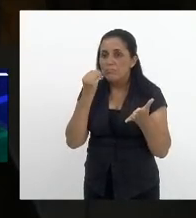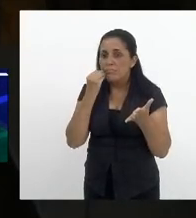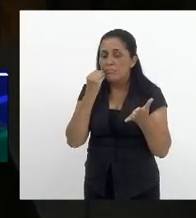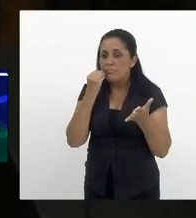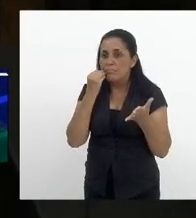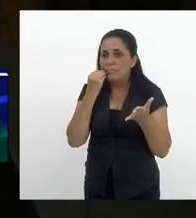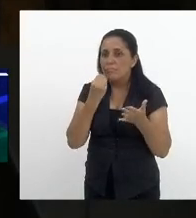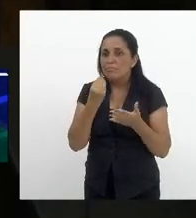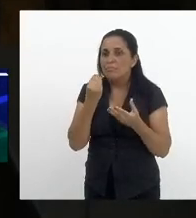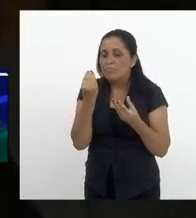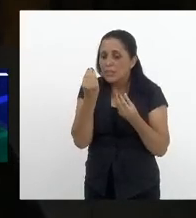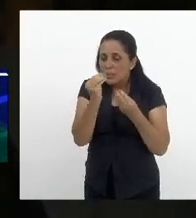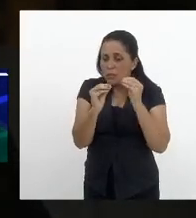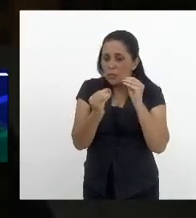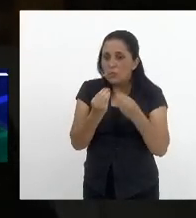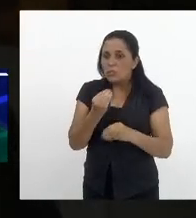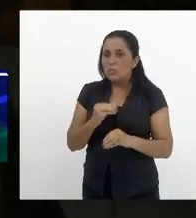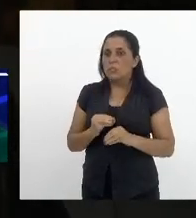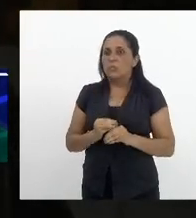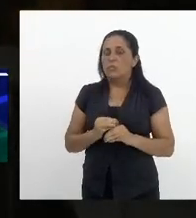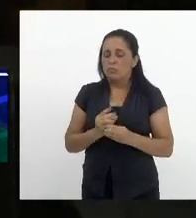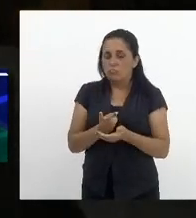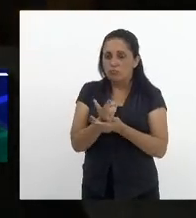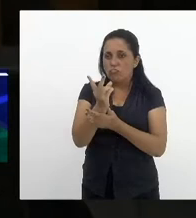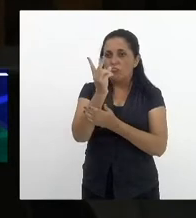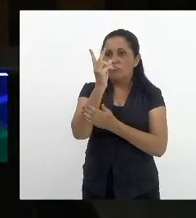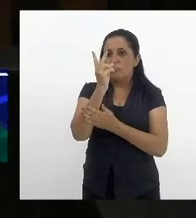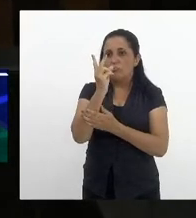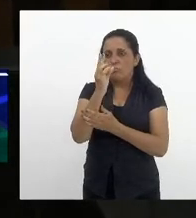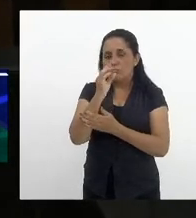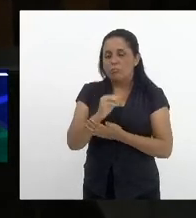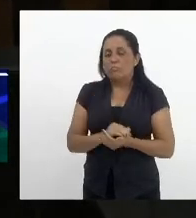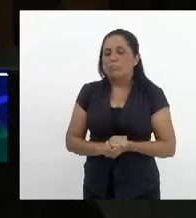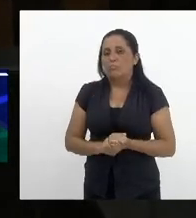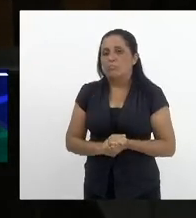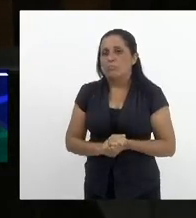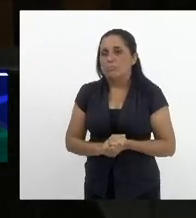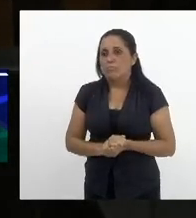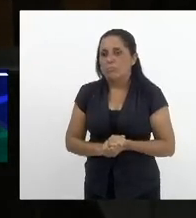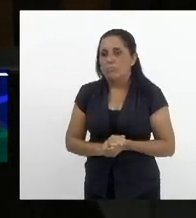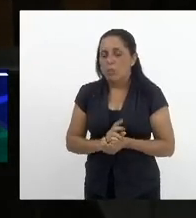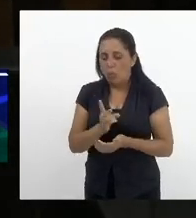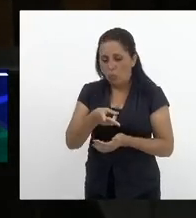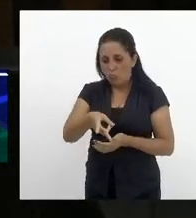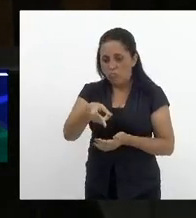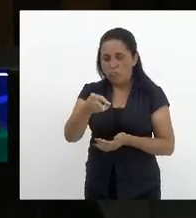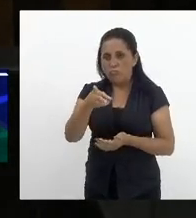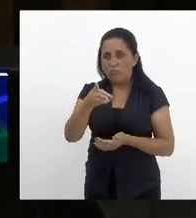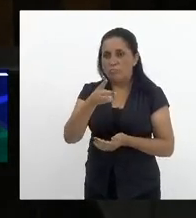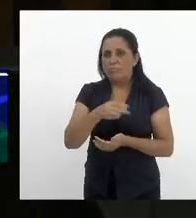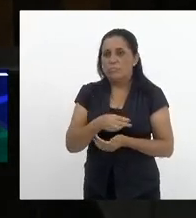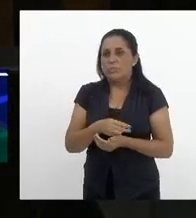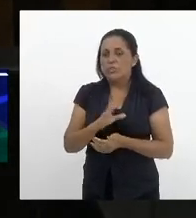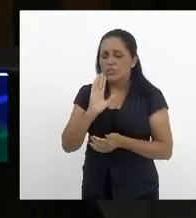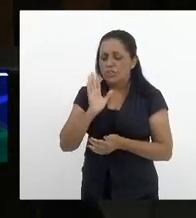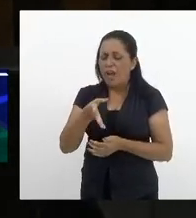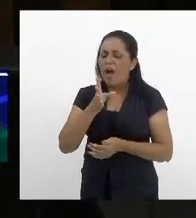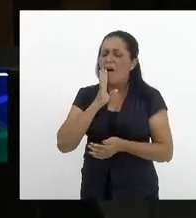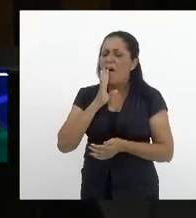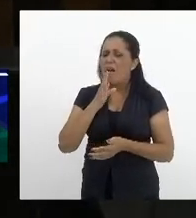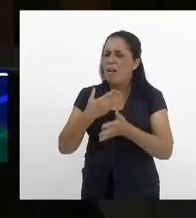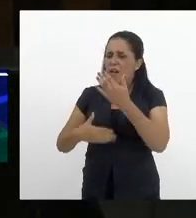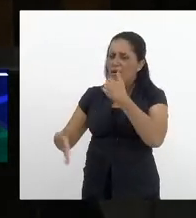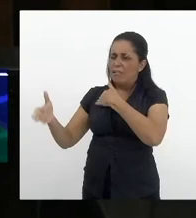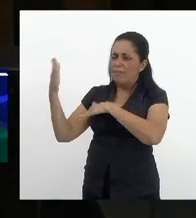novamente uma perpetuação no poder. Já vimos esse filme antes, e foi